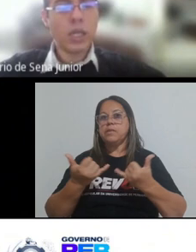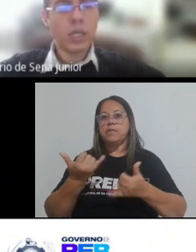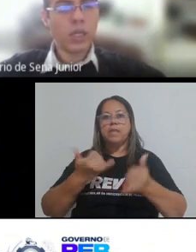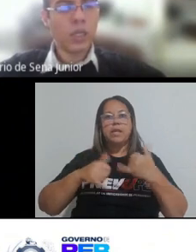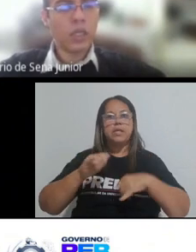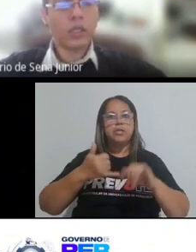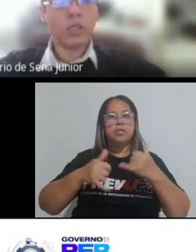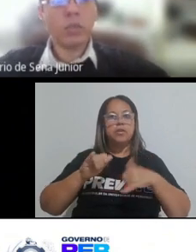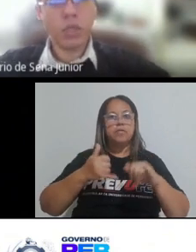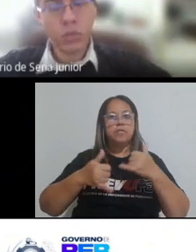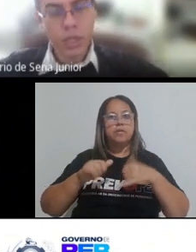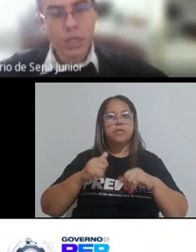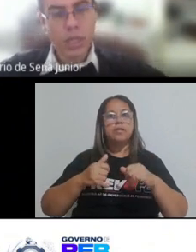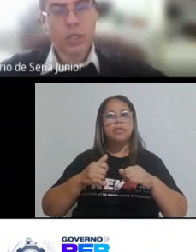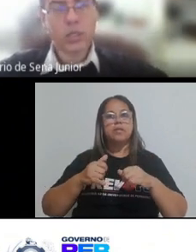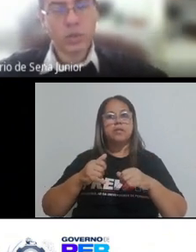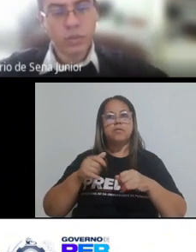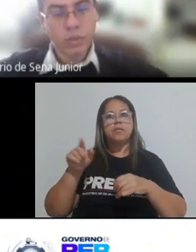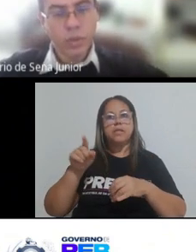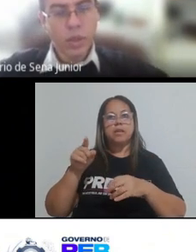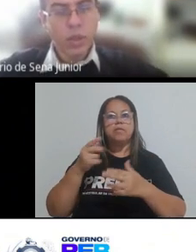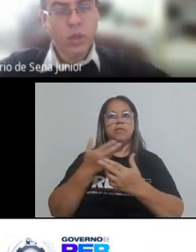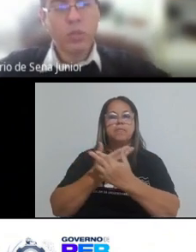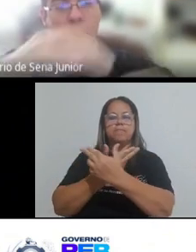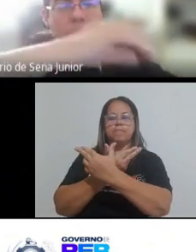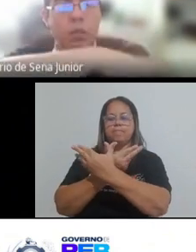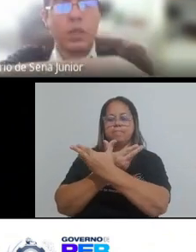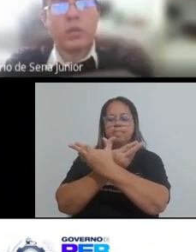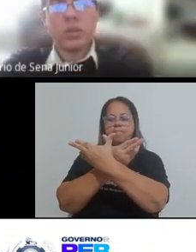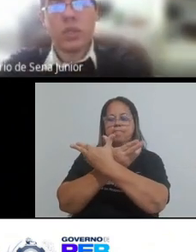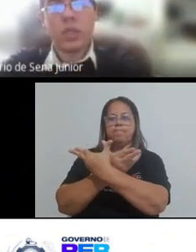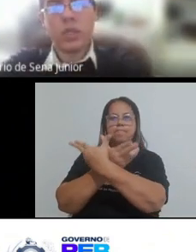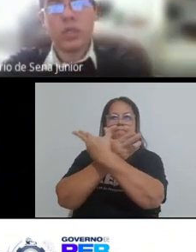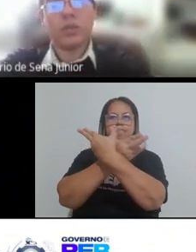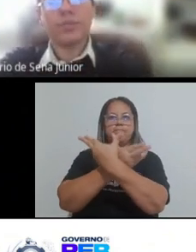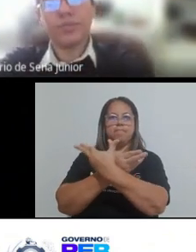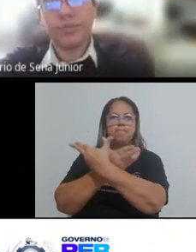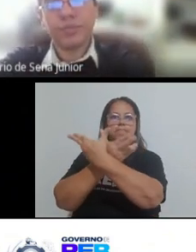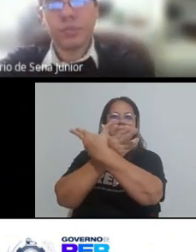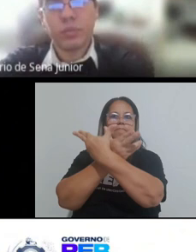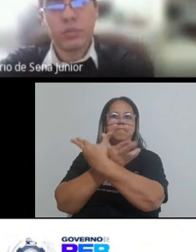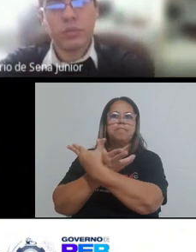cinética desses mesmos satélites. então perceba que o seguinte,